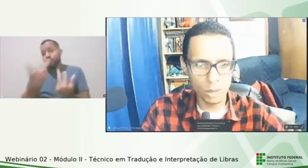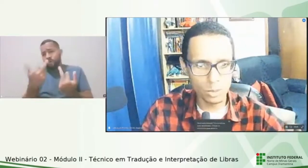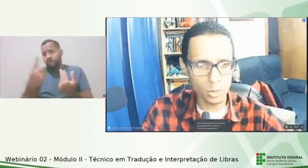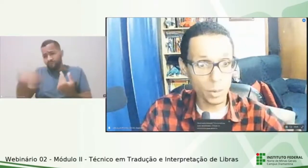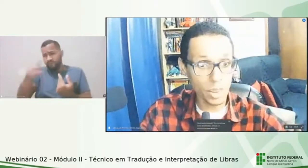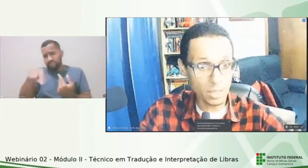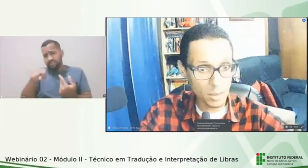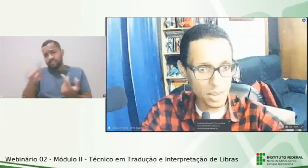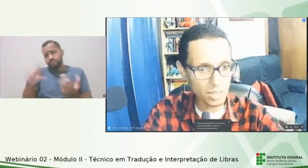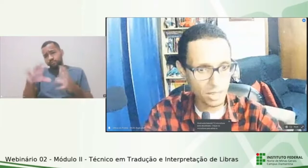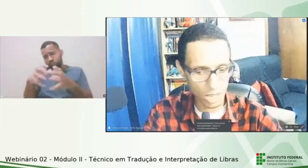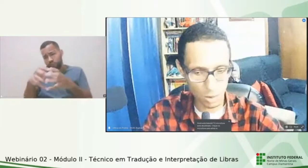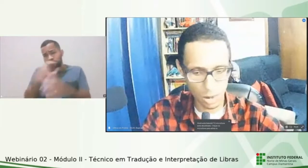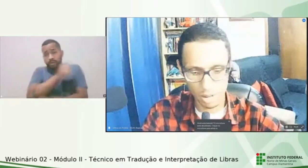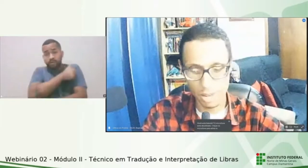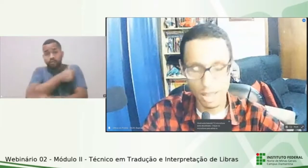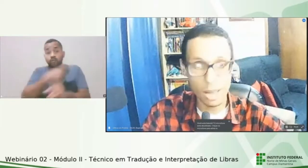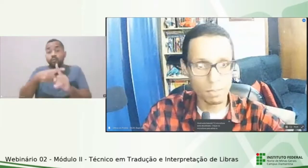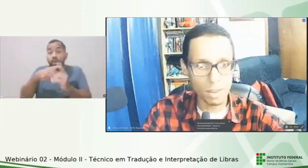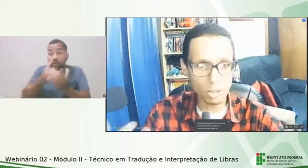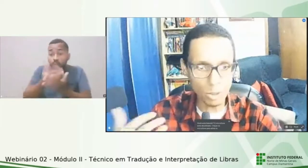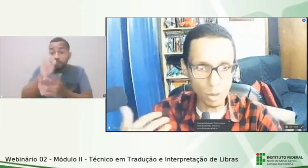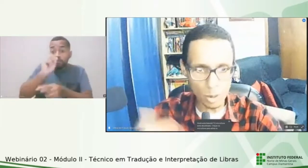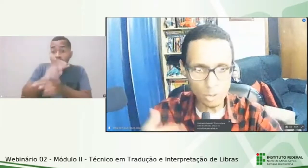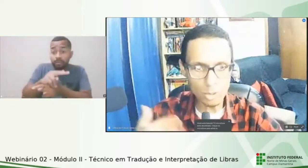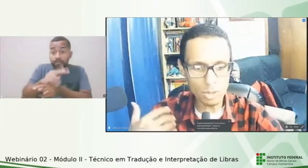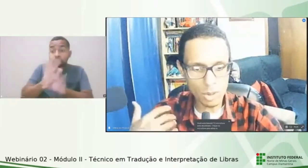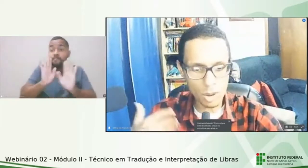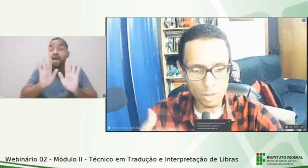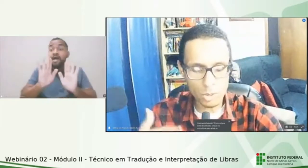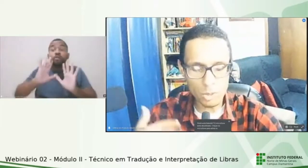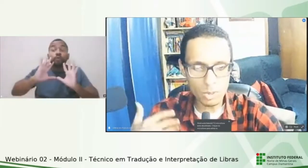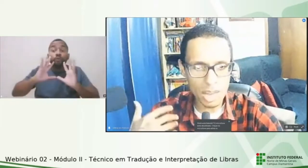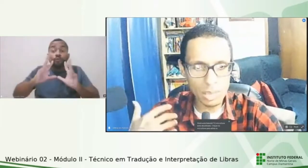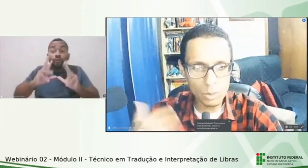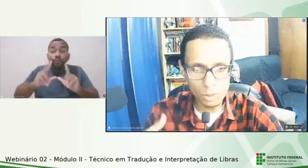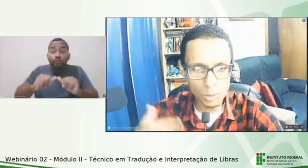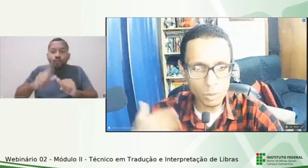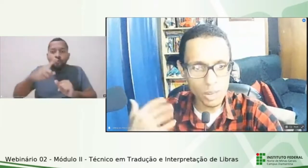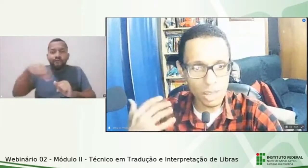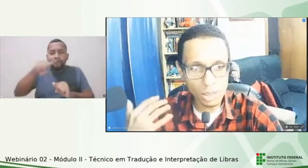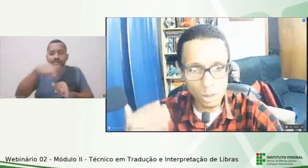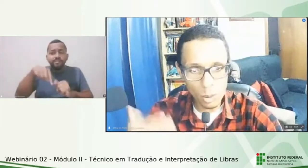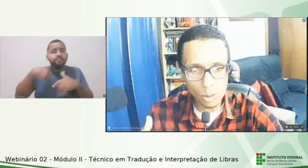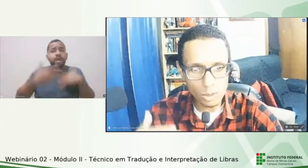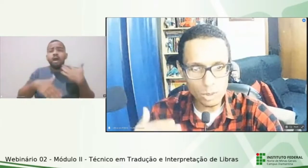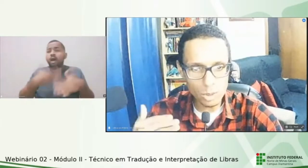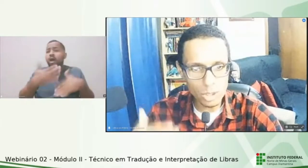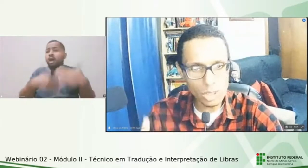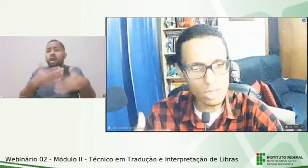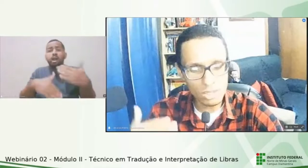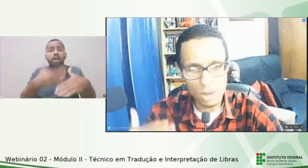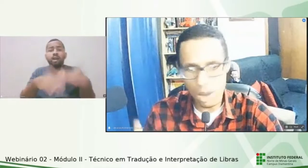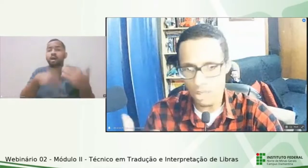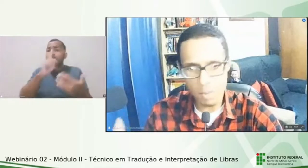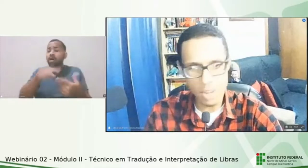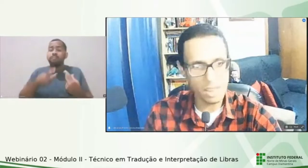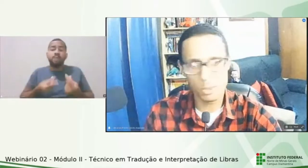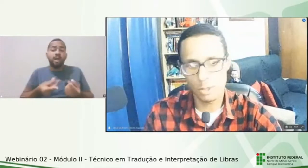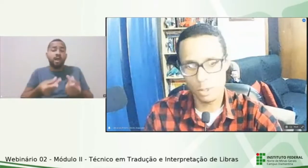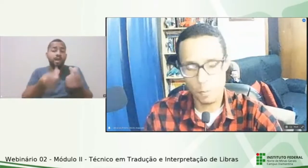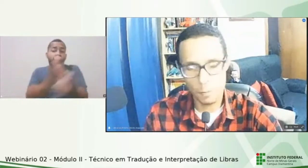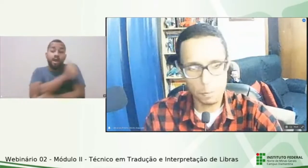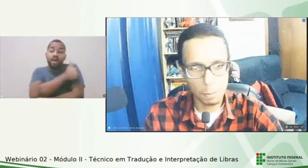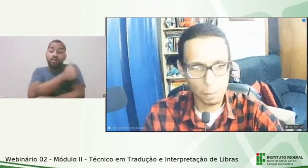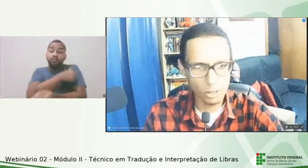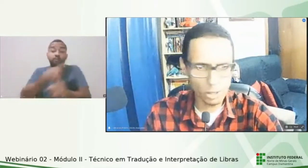como alunos porque estão ingressando agora. Mas todos nós somos alunos porque todos os dias nós